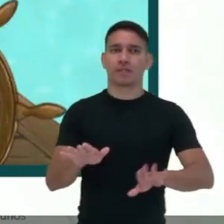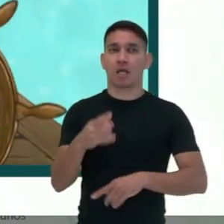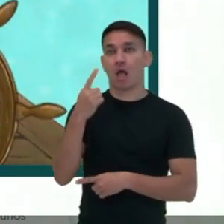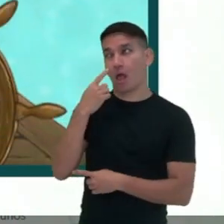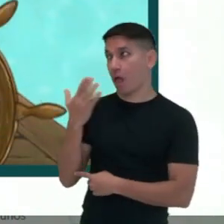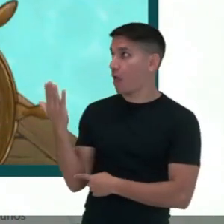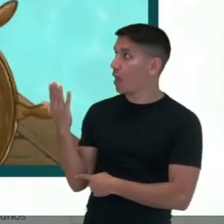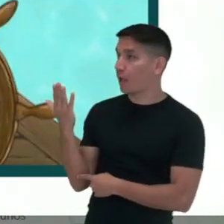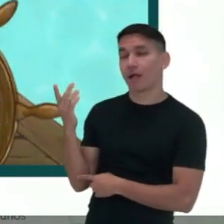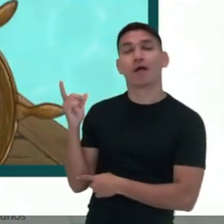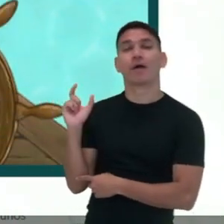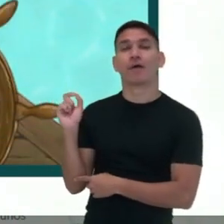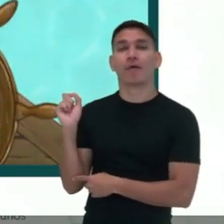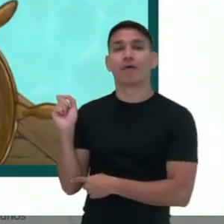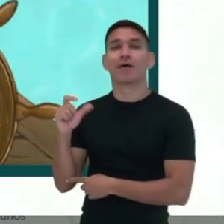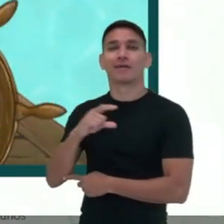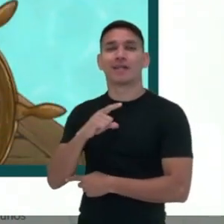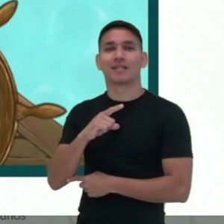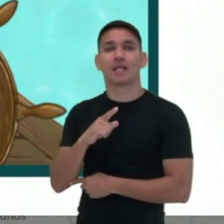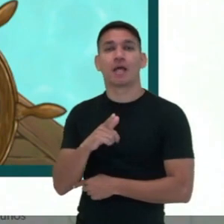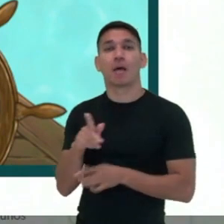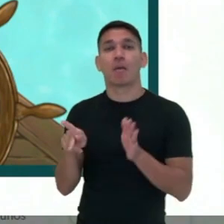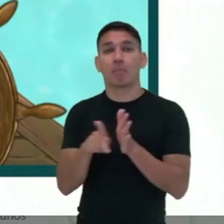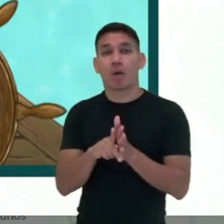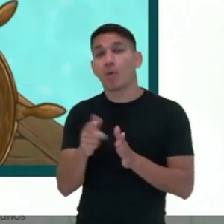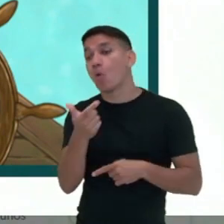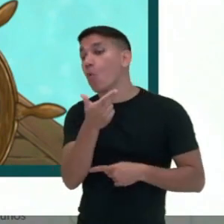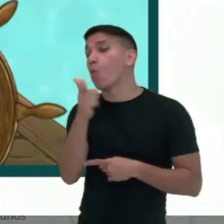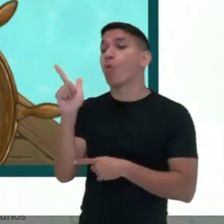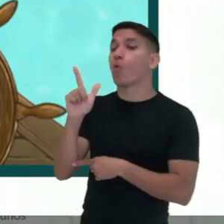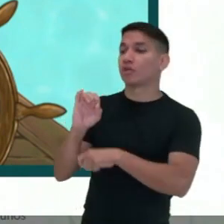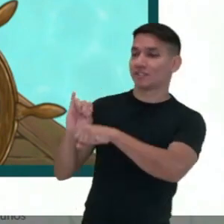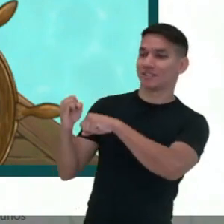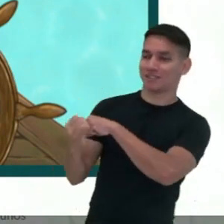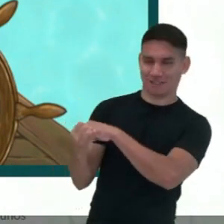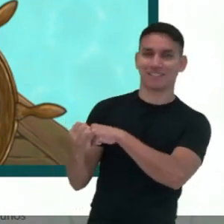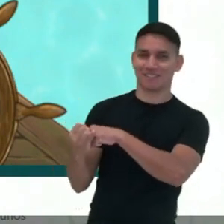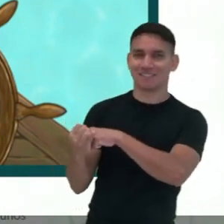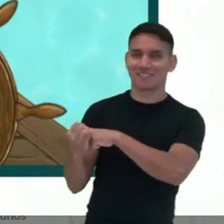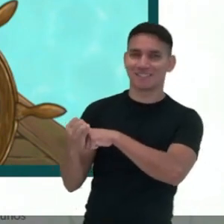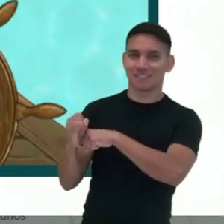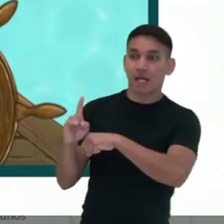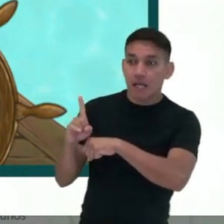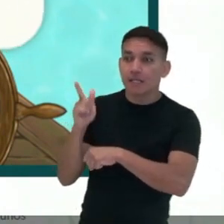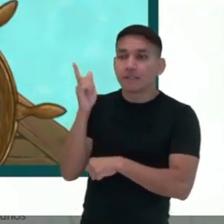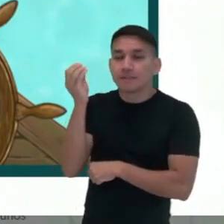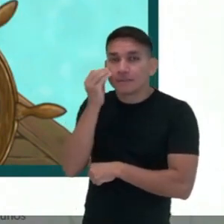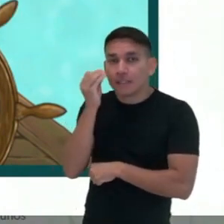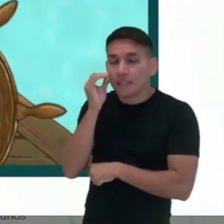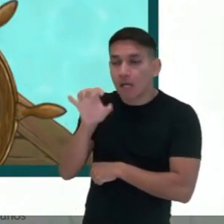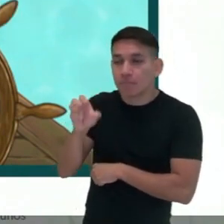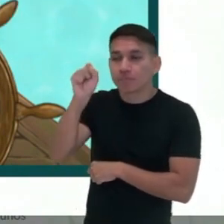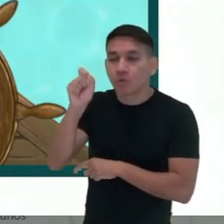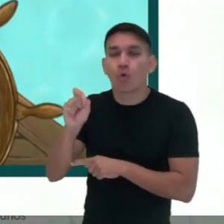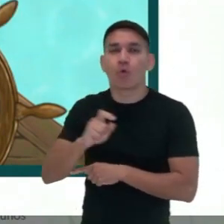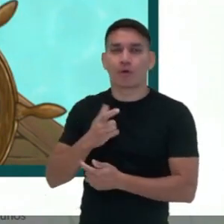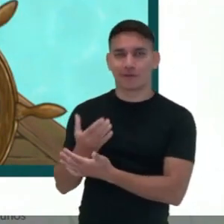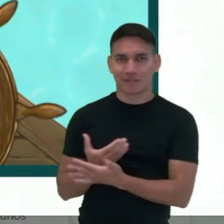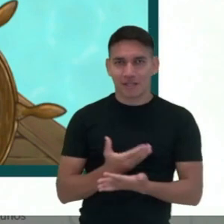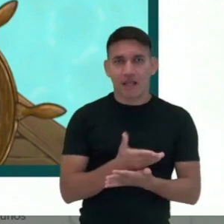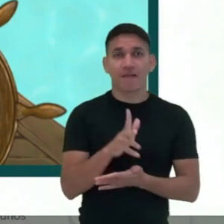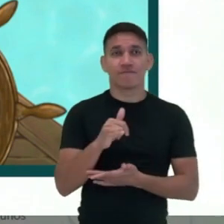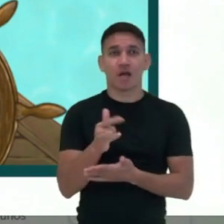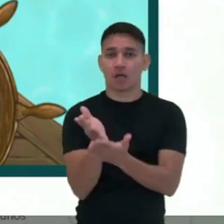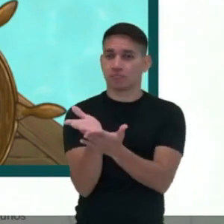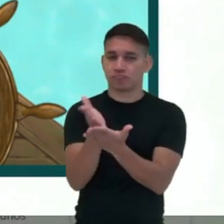lá e resgatou. Aí, aqui você consegue ir para a próxima ilha também para fazer algum resgate ali, e nisso você vai